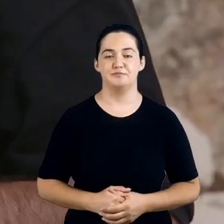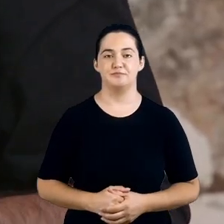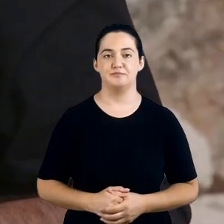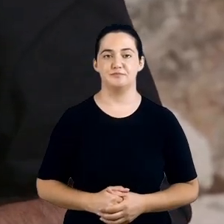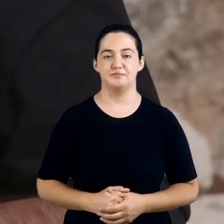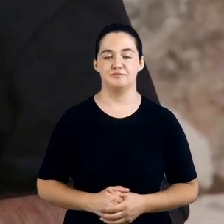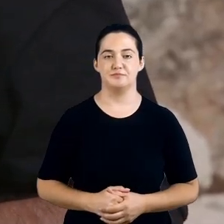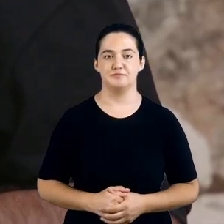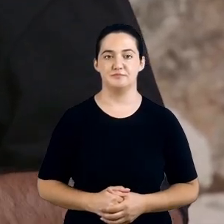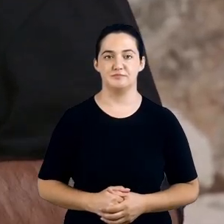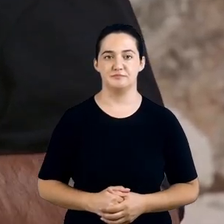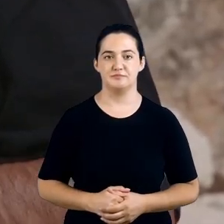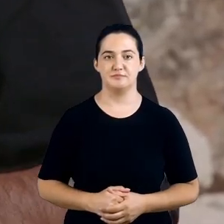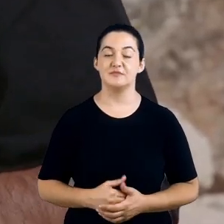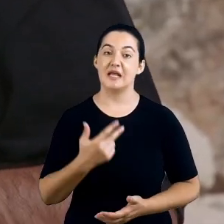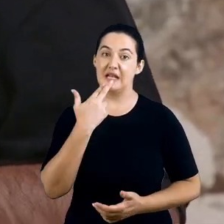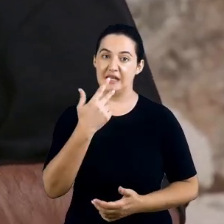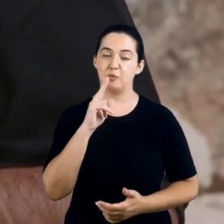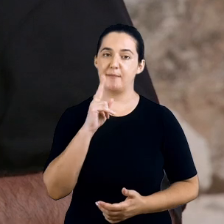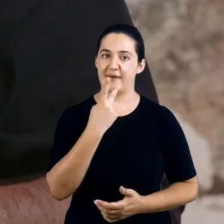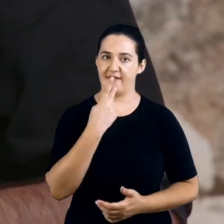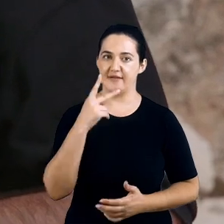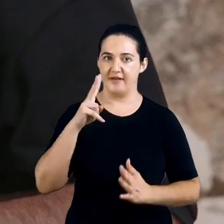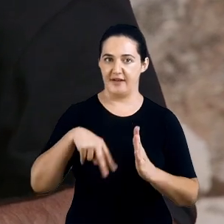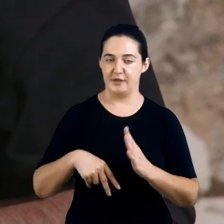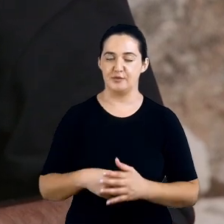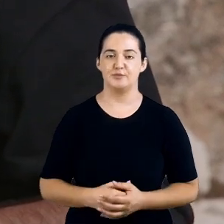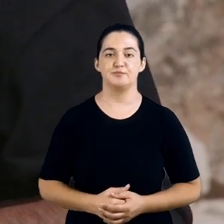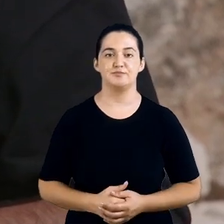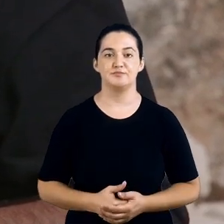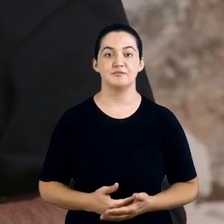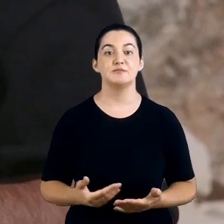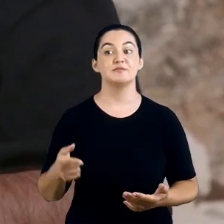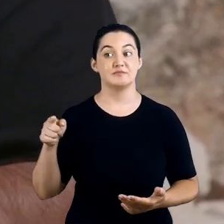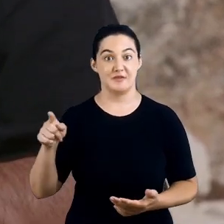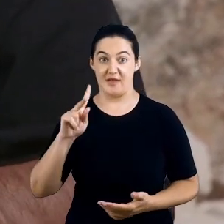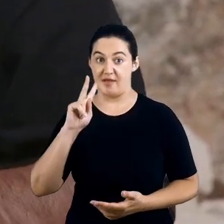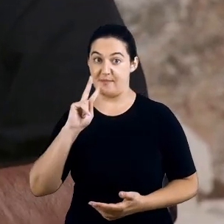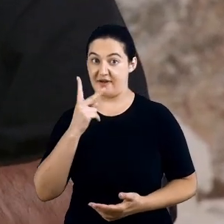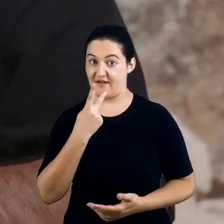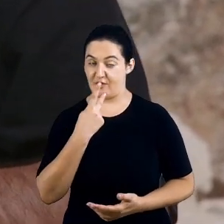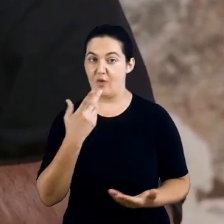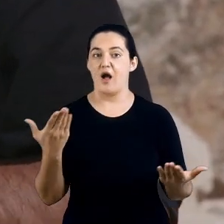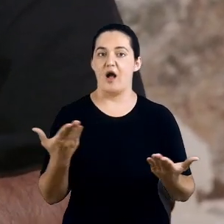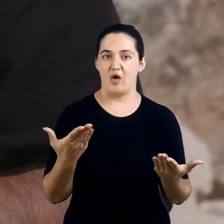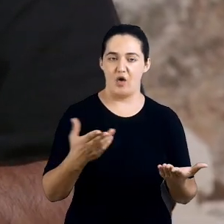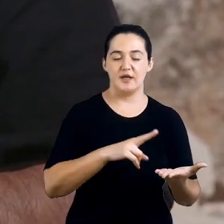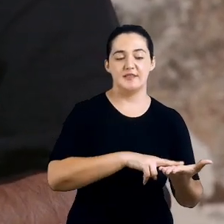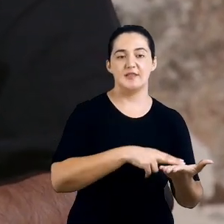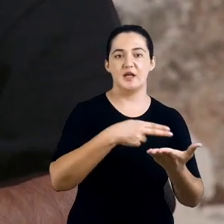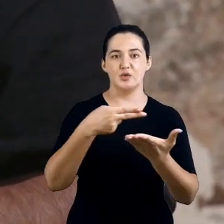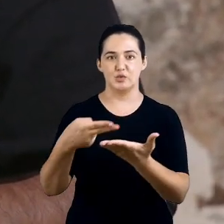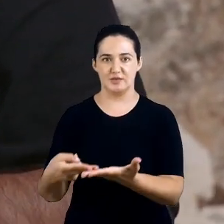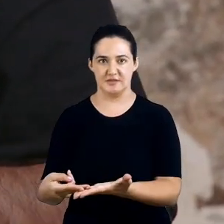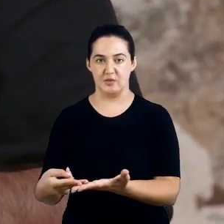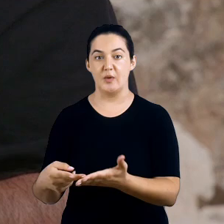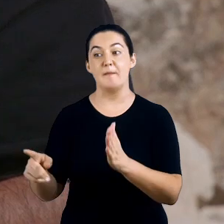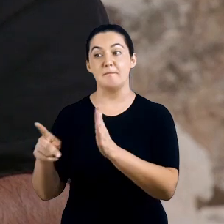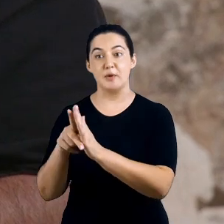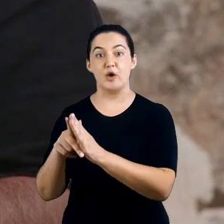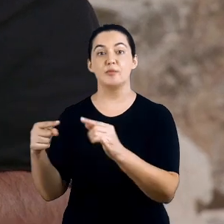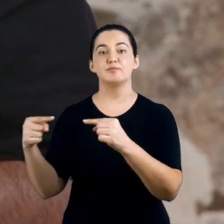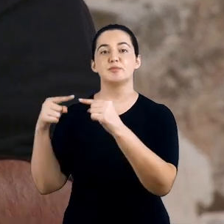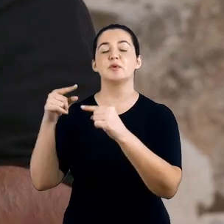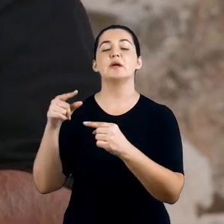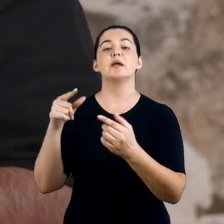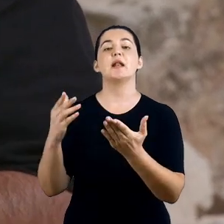vesas librema vats motama kadesh. Esse é o hebraico. Vem diretamente do livro